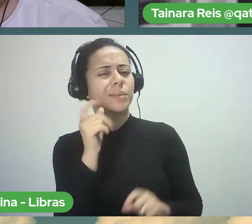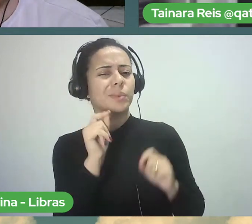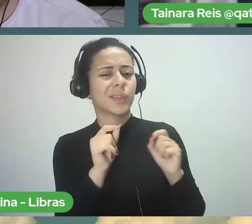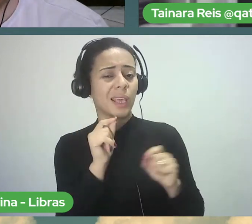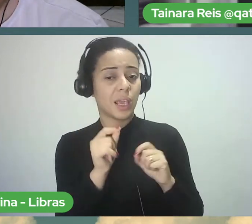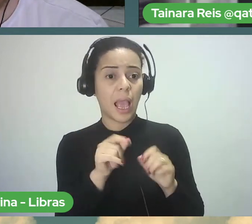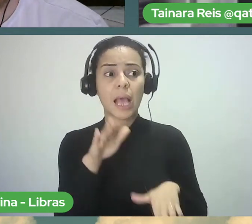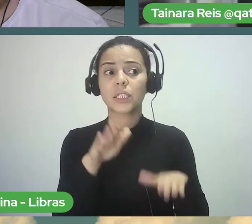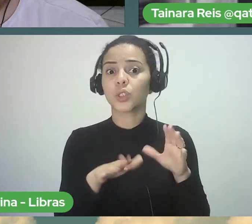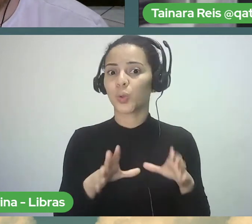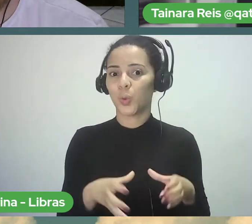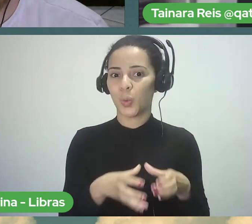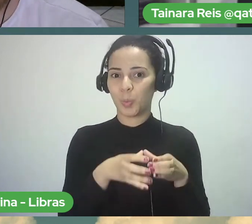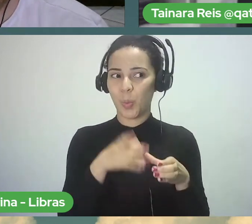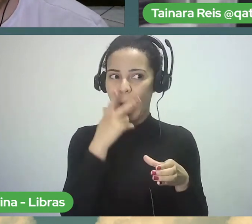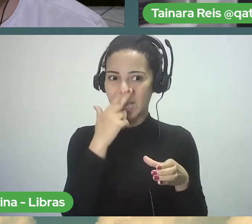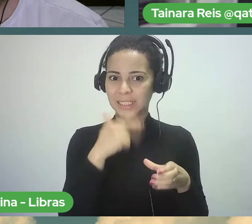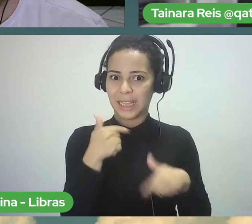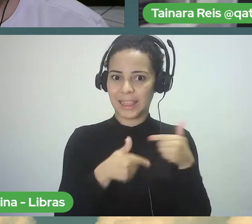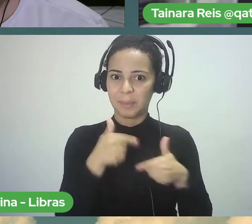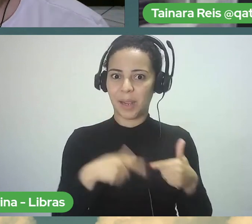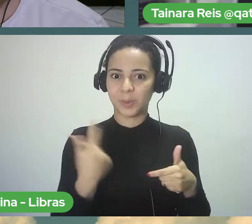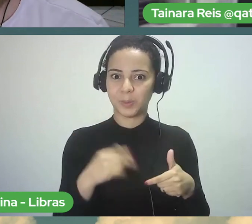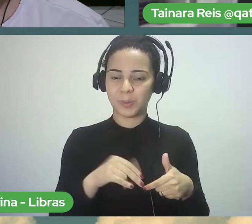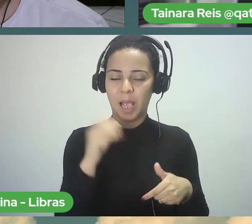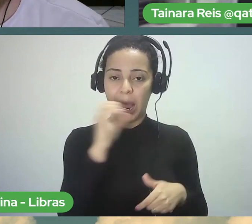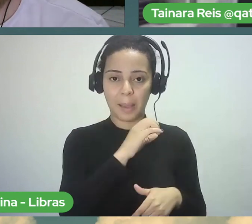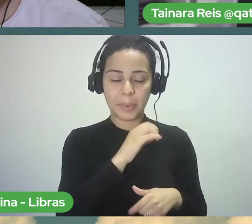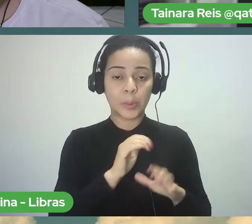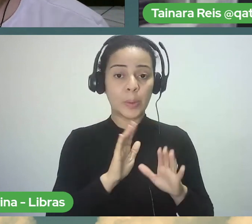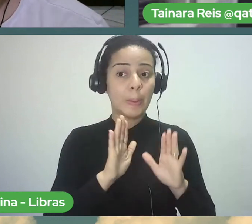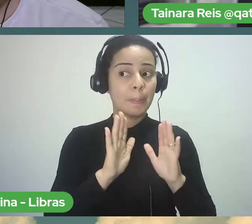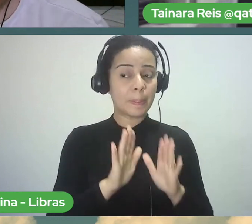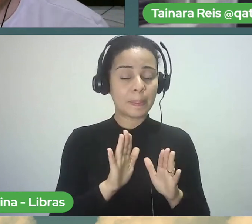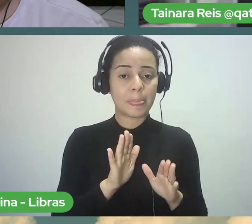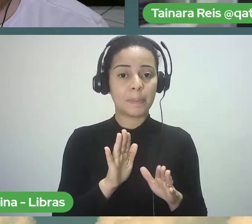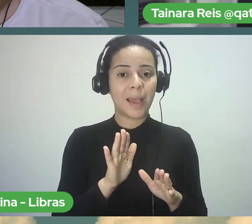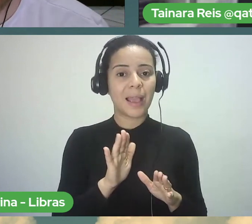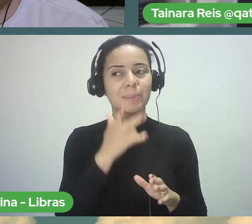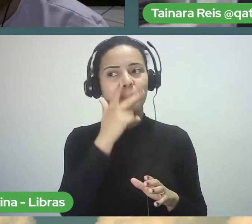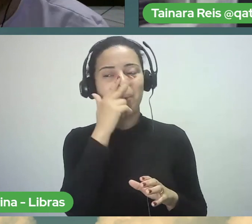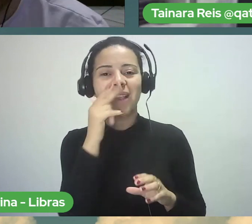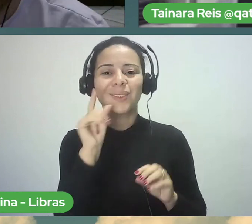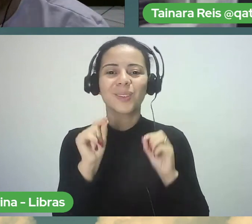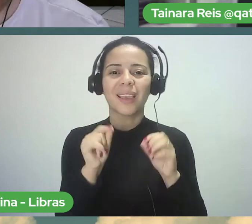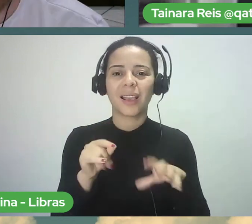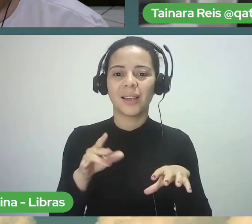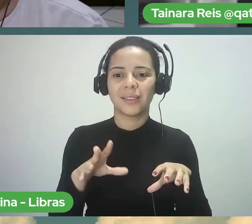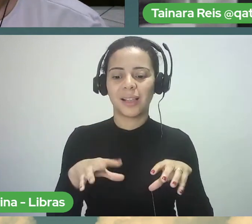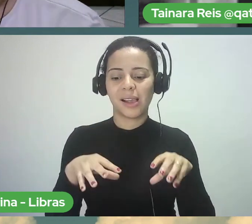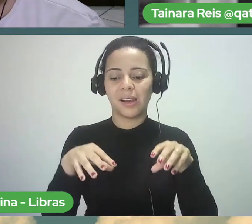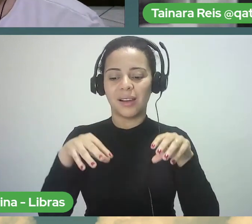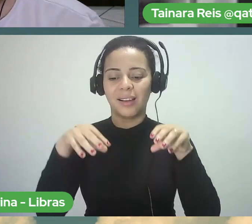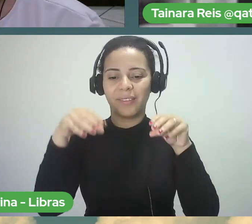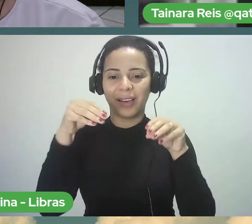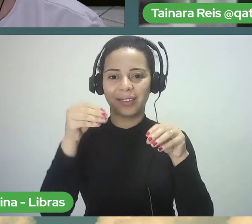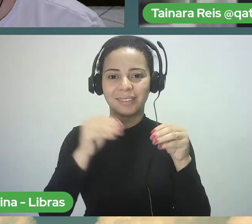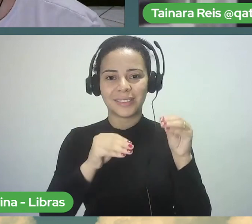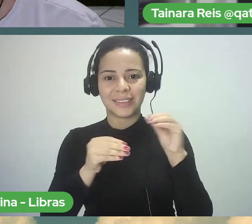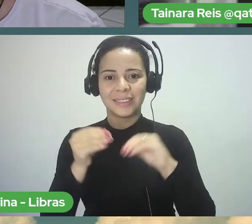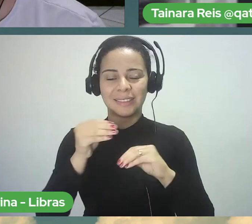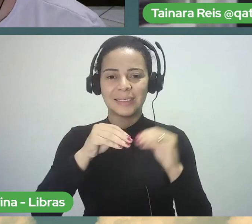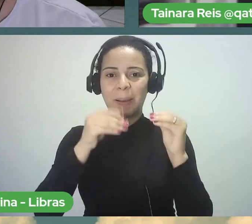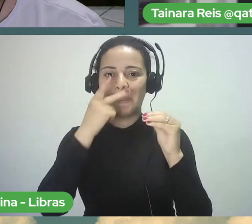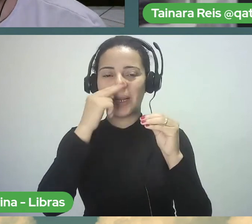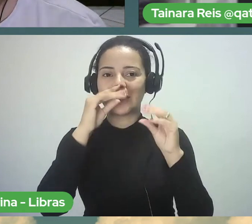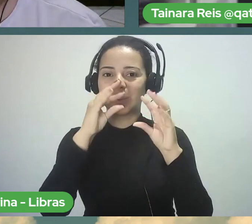fazendo metodologia ágil, mas, na verdade, é um mini cascata a cada sprint, sabe? Então, mas